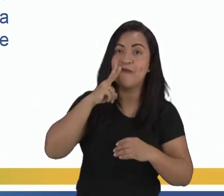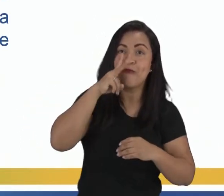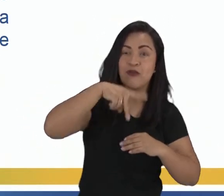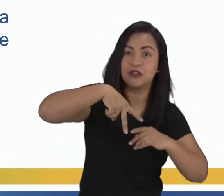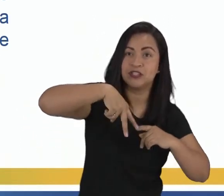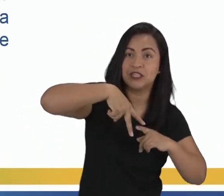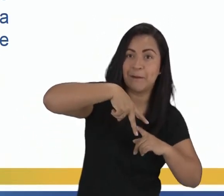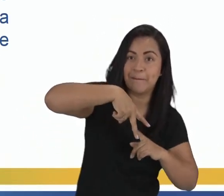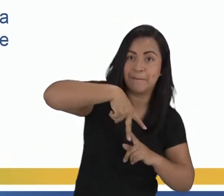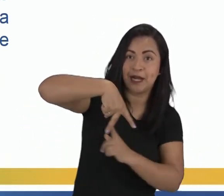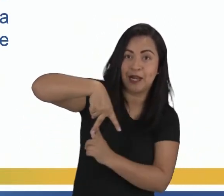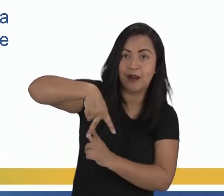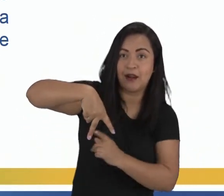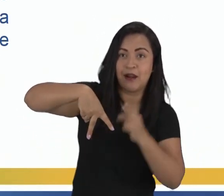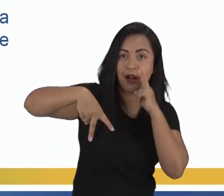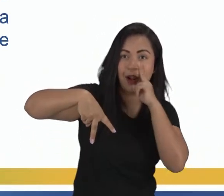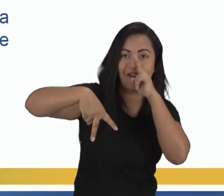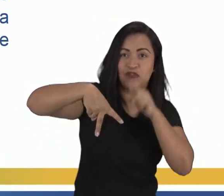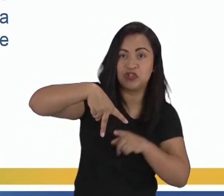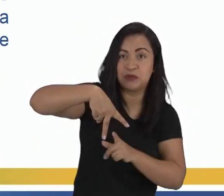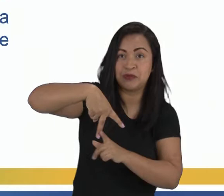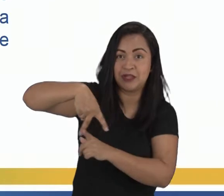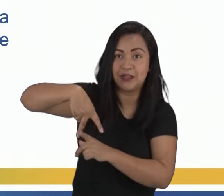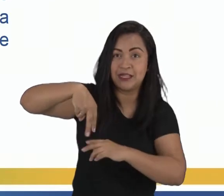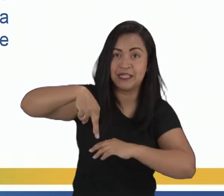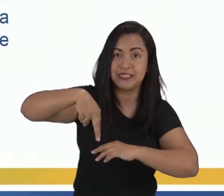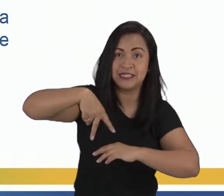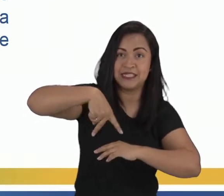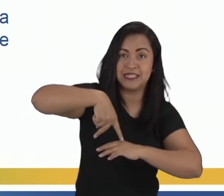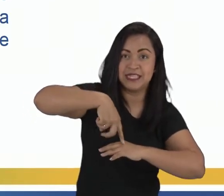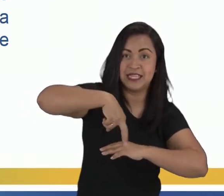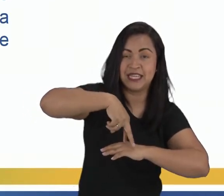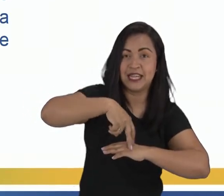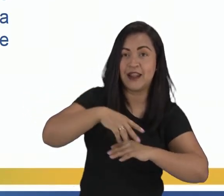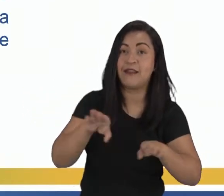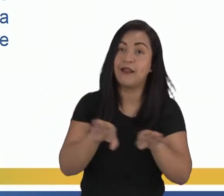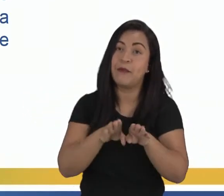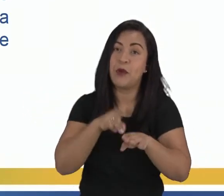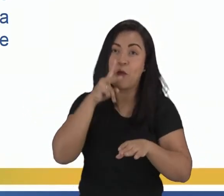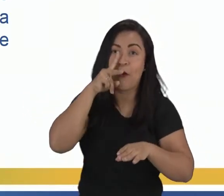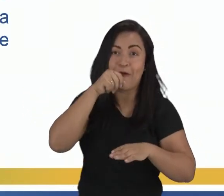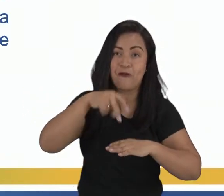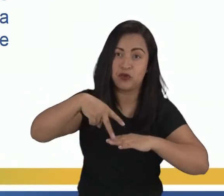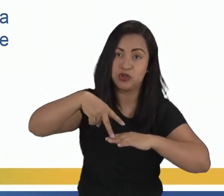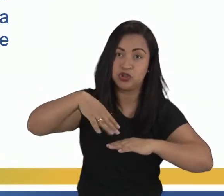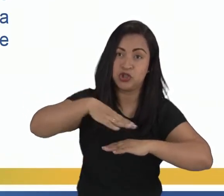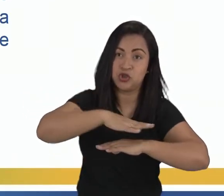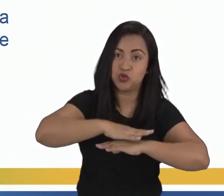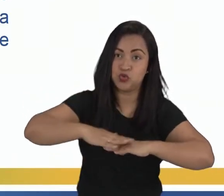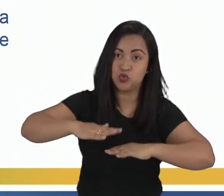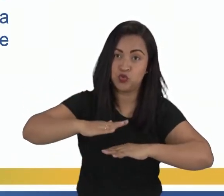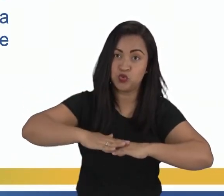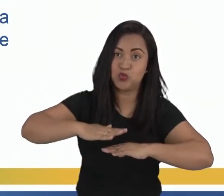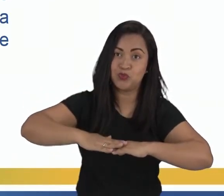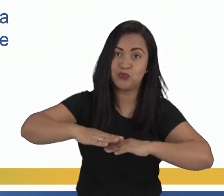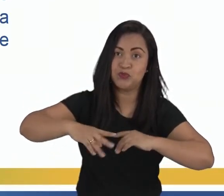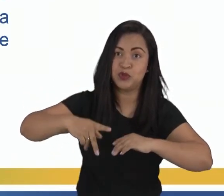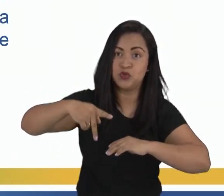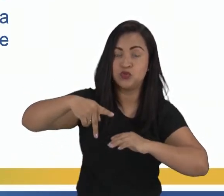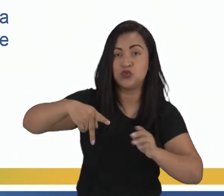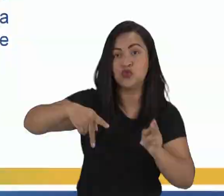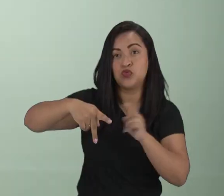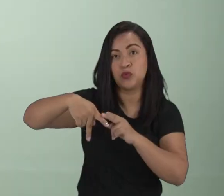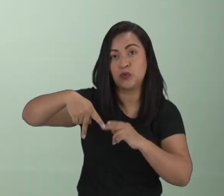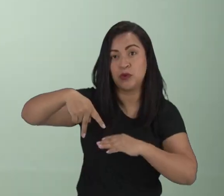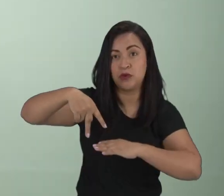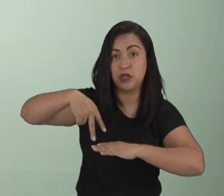a reação, que também é uma força de atrito, é uma força do piso sobre o pé, para a frente. Então, observem só, a força